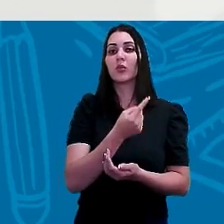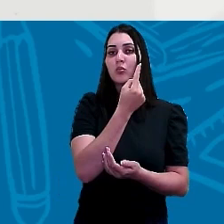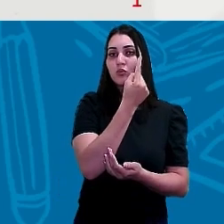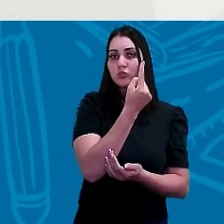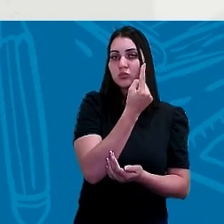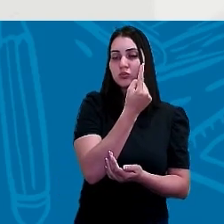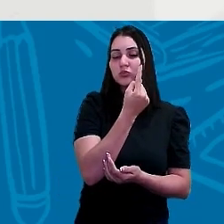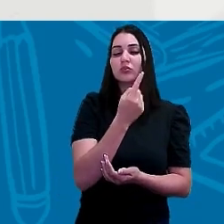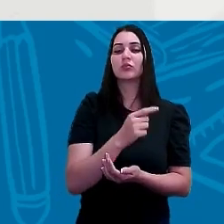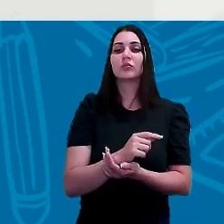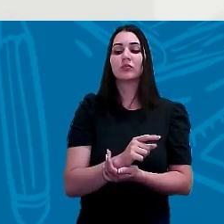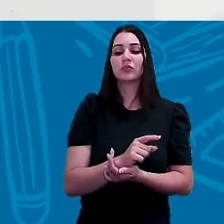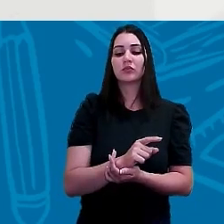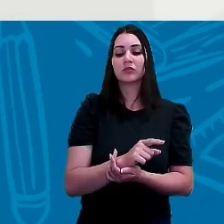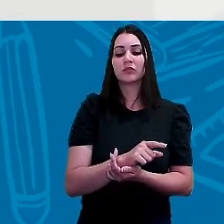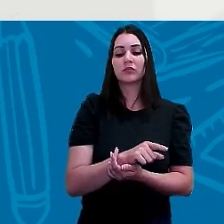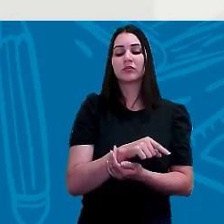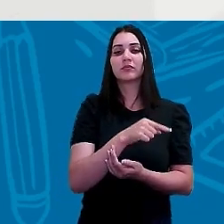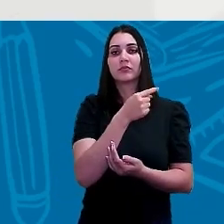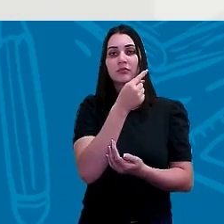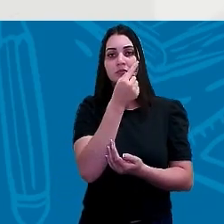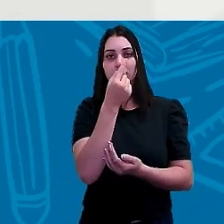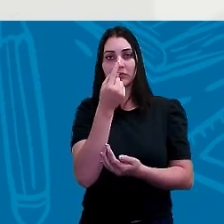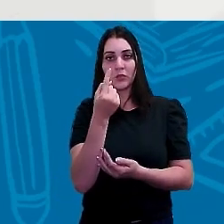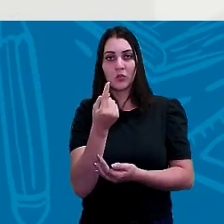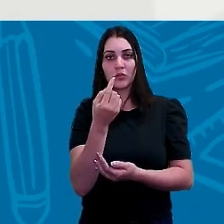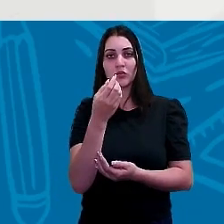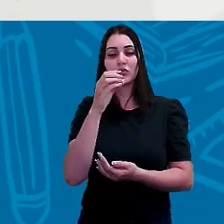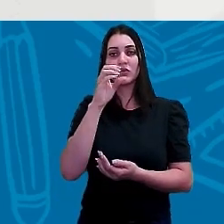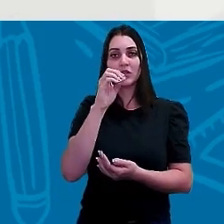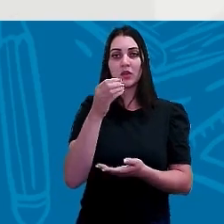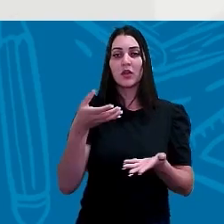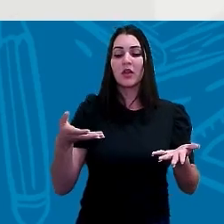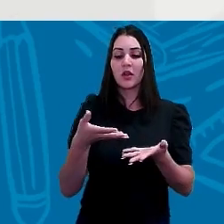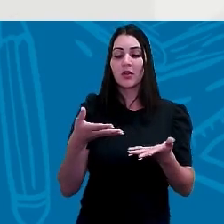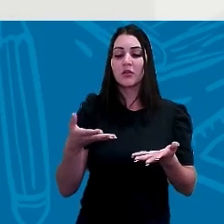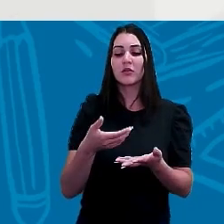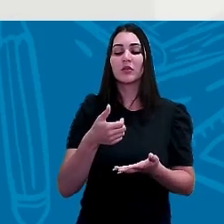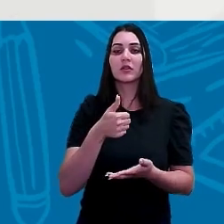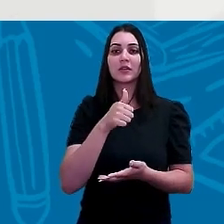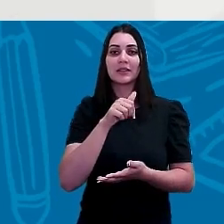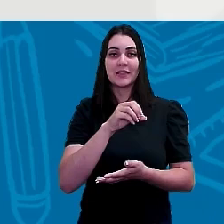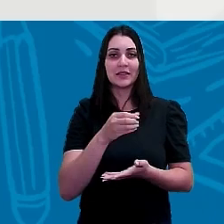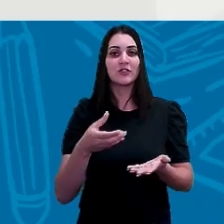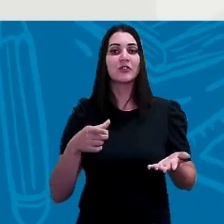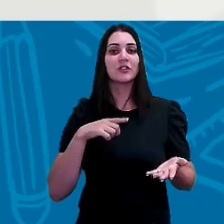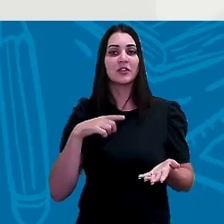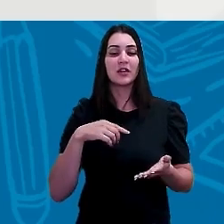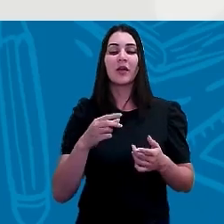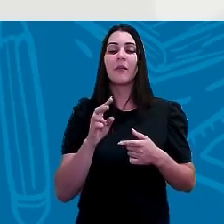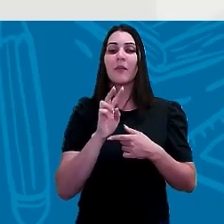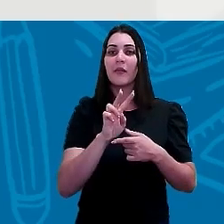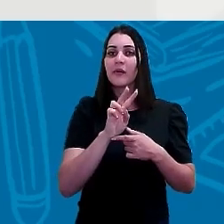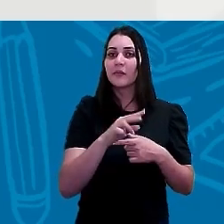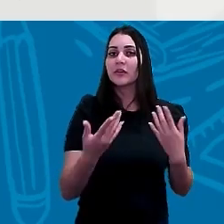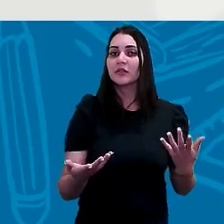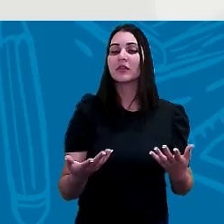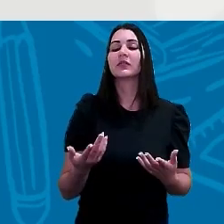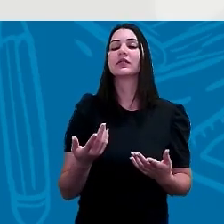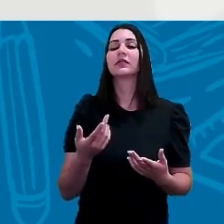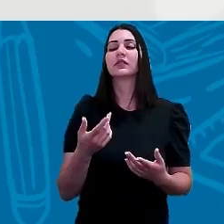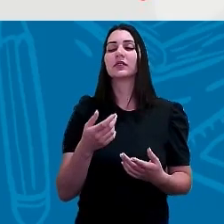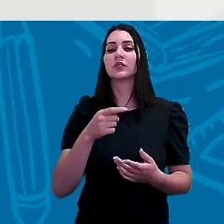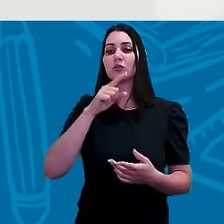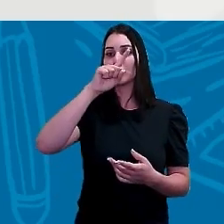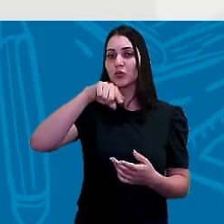fica 1. Joguei 1 lá, juntinho do 0, agora ficou 10. Agora ele tem para emprestar, né? Então, eu corto esse